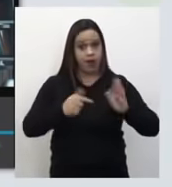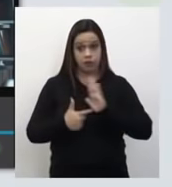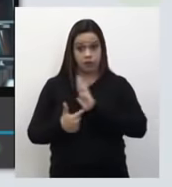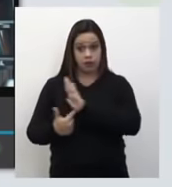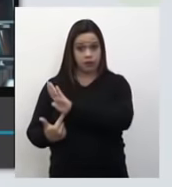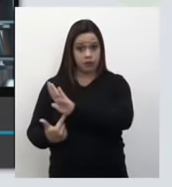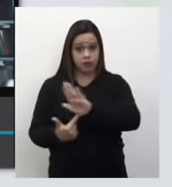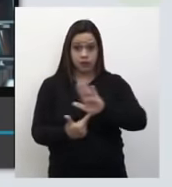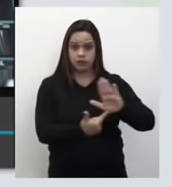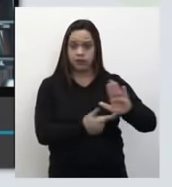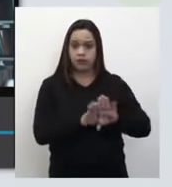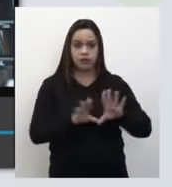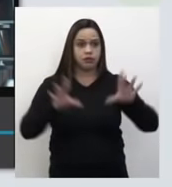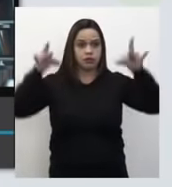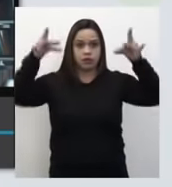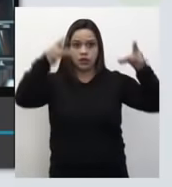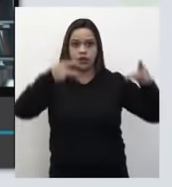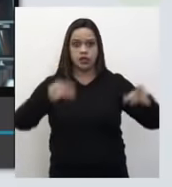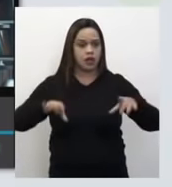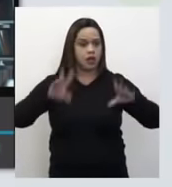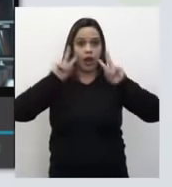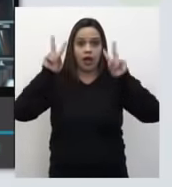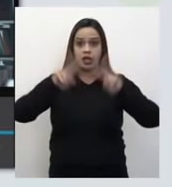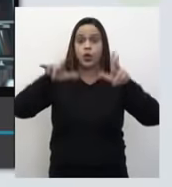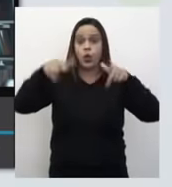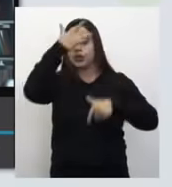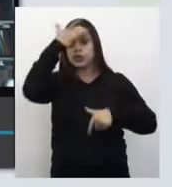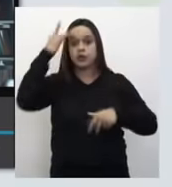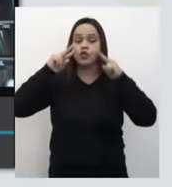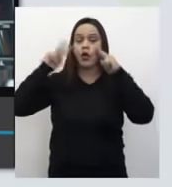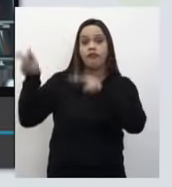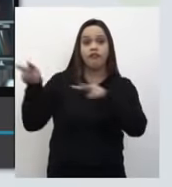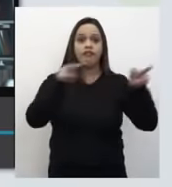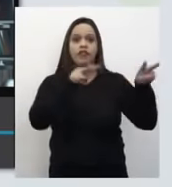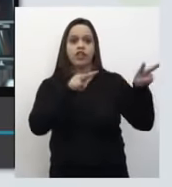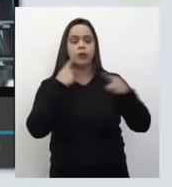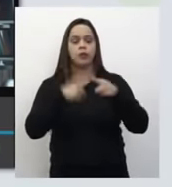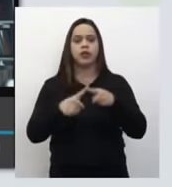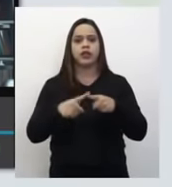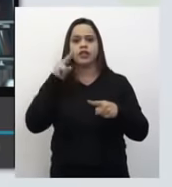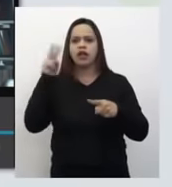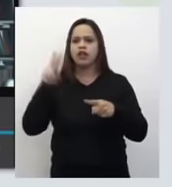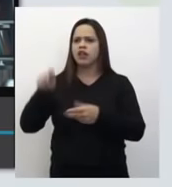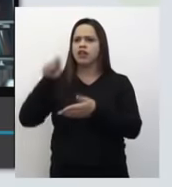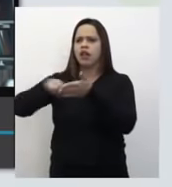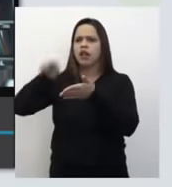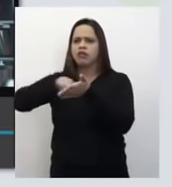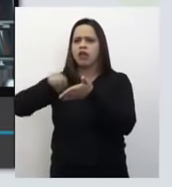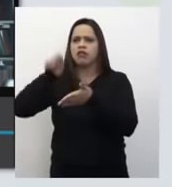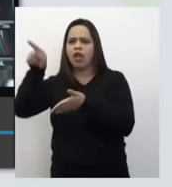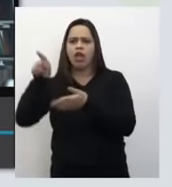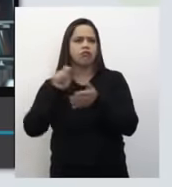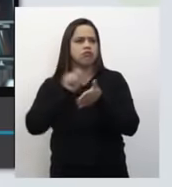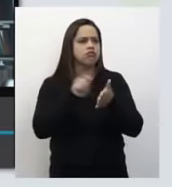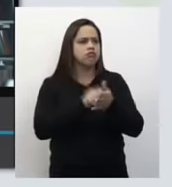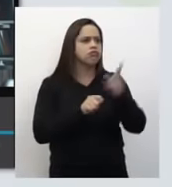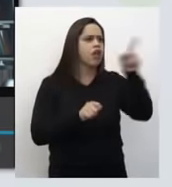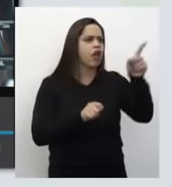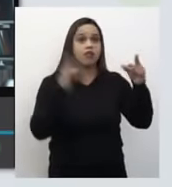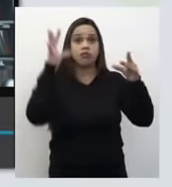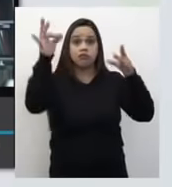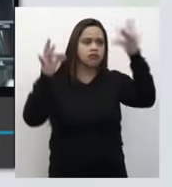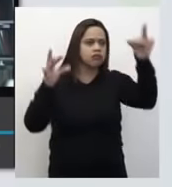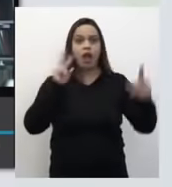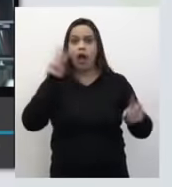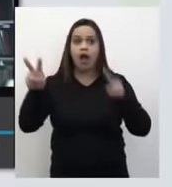na parede, colar em cima da mesa, de algum jeito tem que colocar ali. E à medida que você vai vendo a anotação um do outro, você vai começar a observar o que cada um está escrevendo e vendo